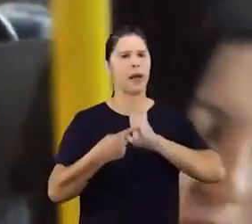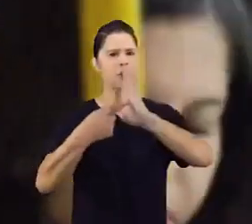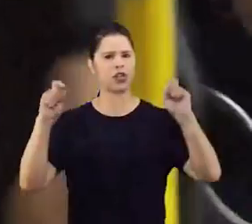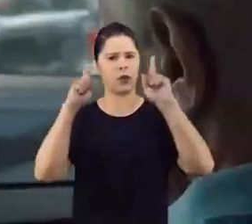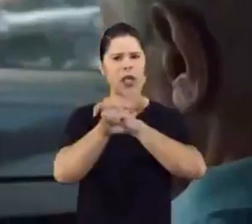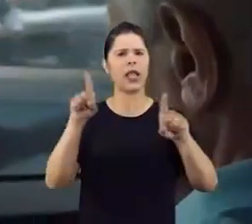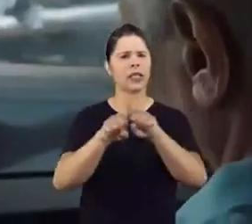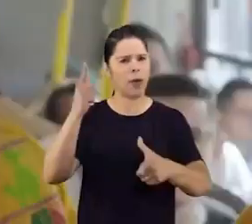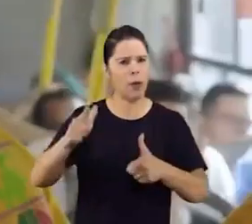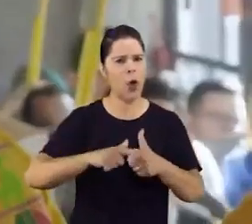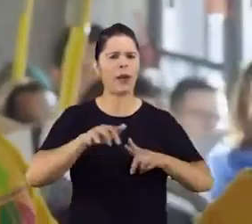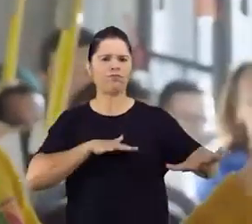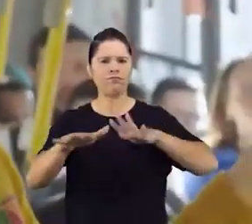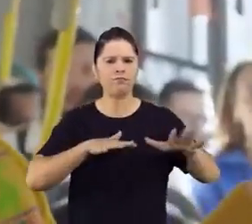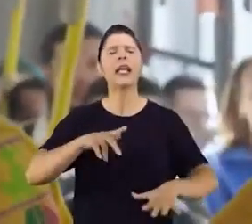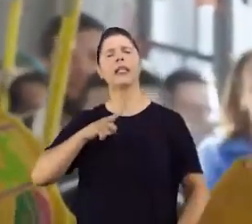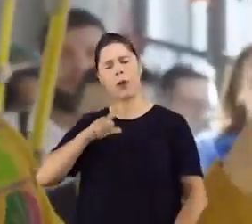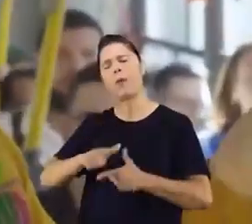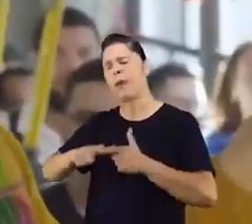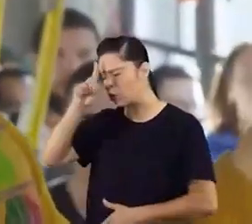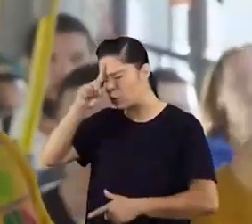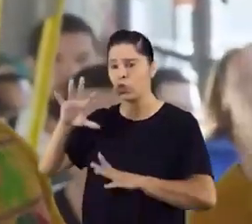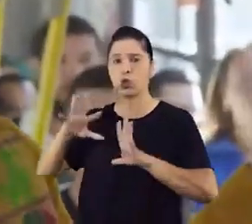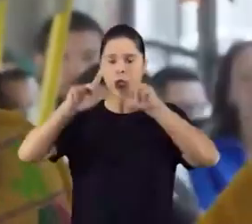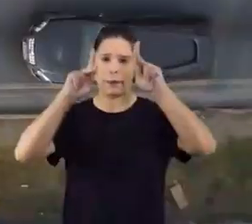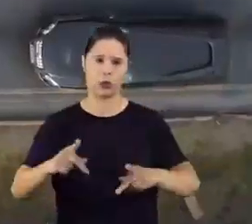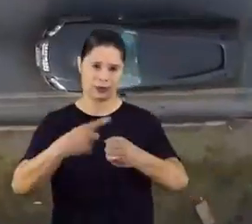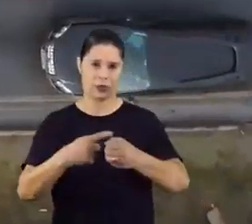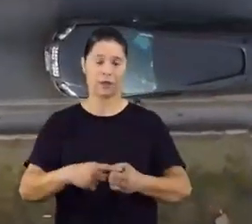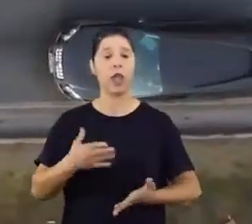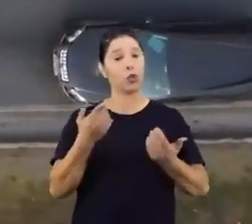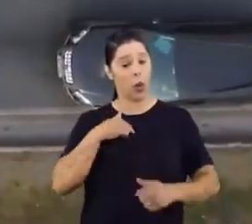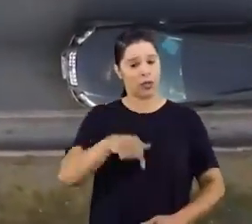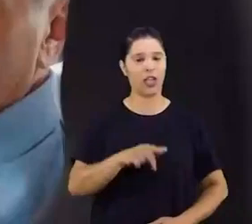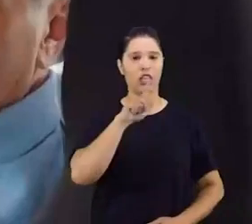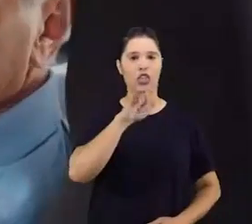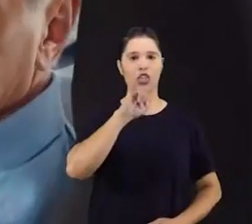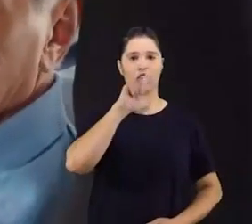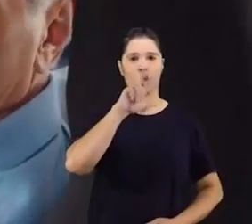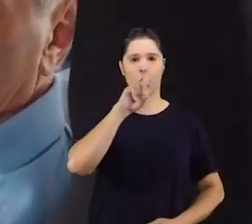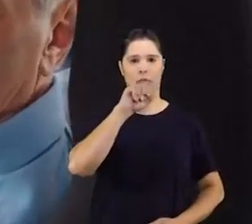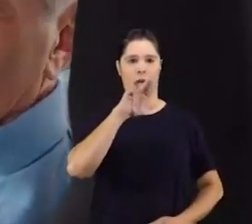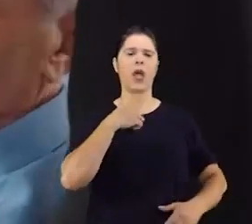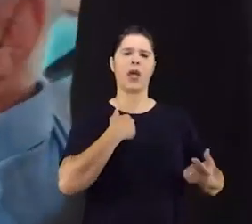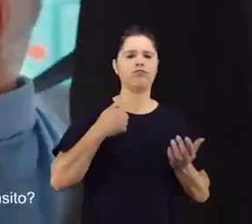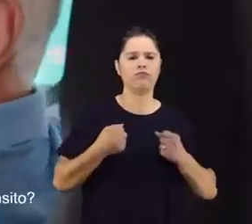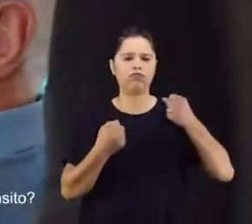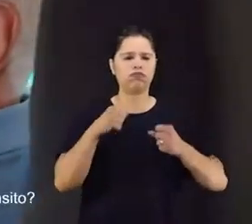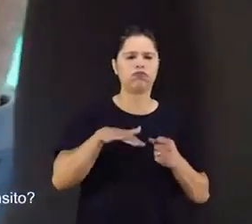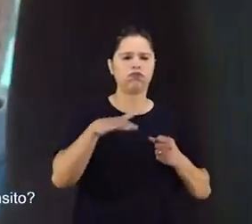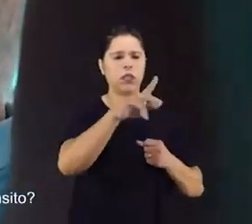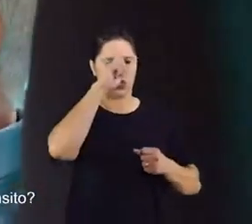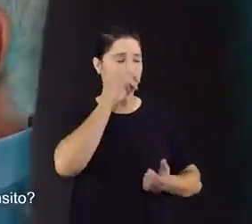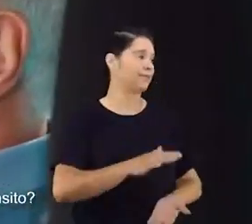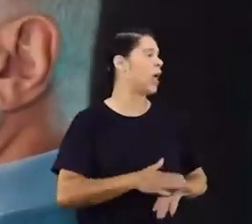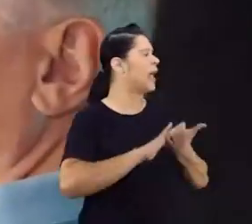pra mostrar as dificuldades e o problema da mobilidade, que são problemas de toda a cidade. Pessoal, eu aqui com o Gildário, que faz esse trajeto todo dia. Quanto tempo,